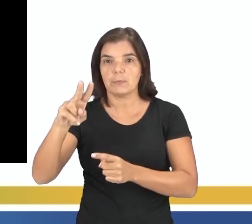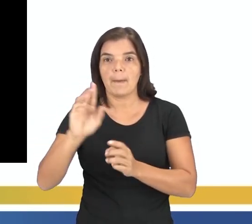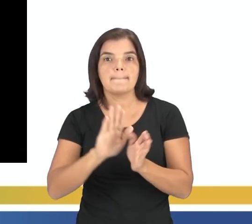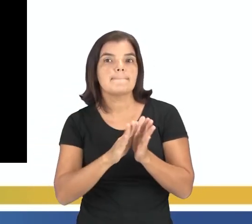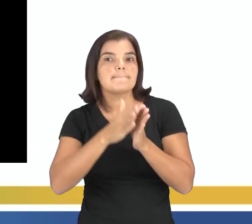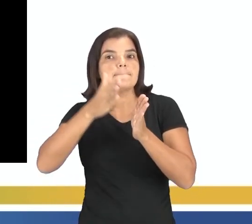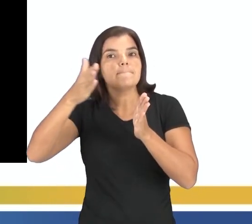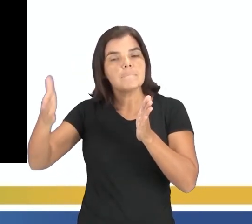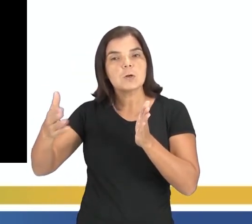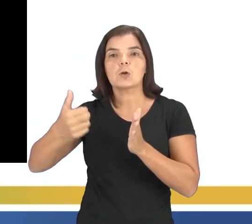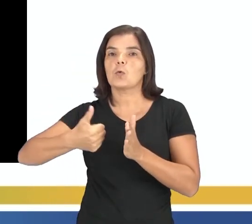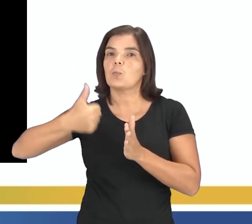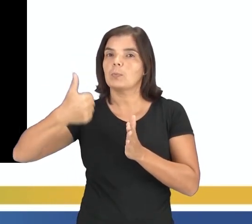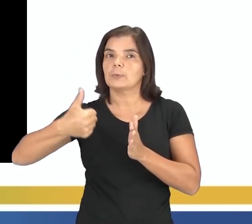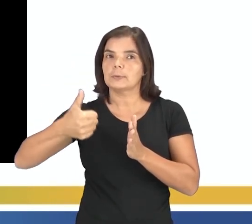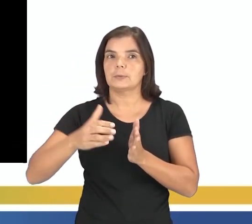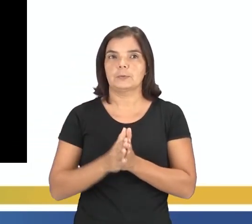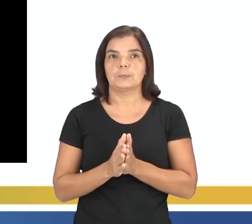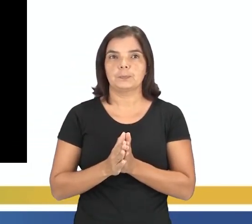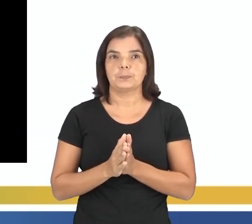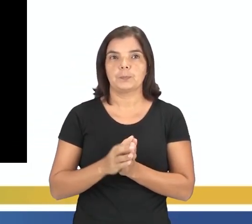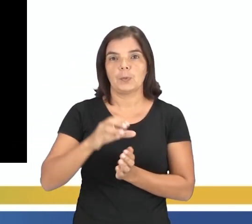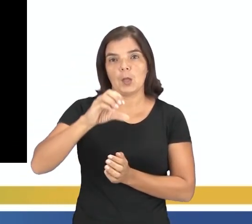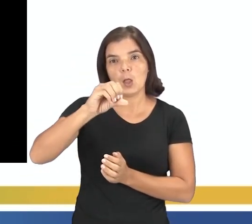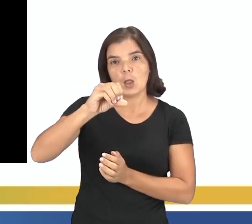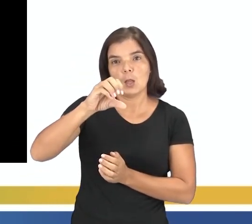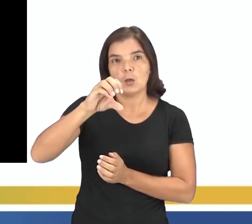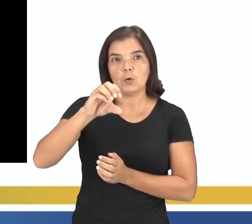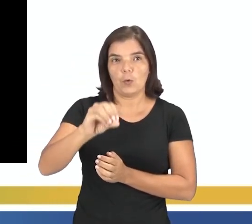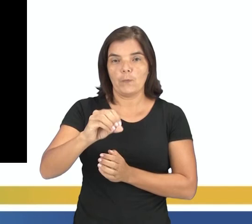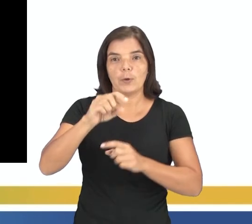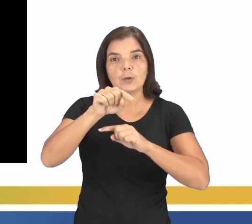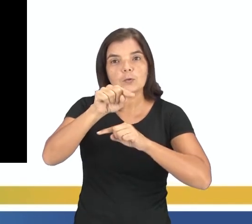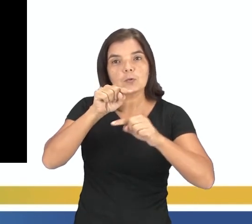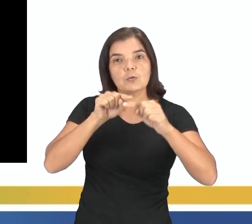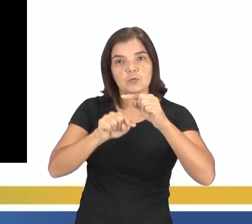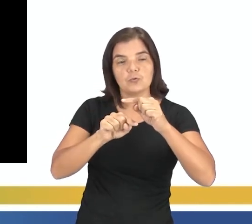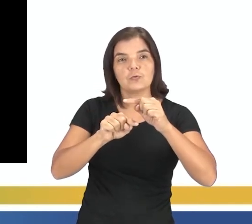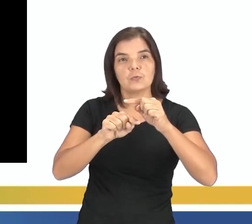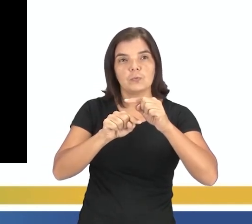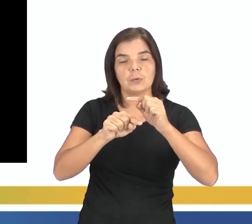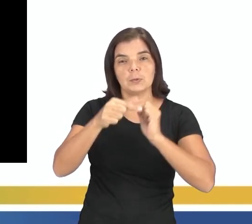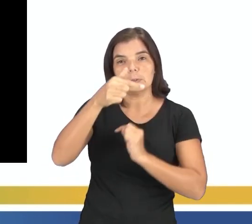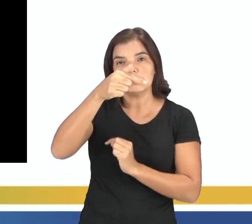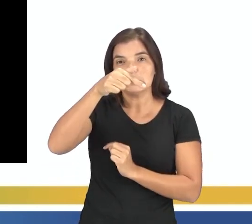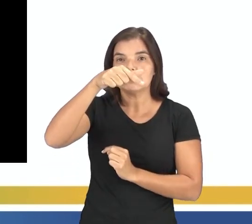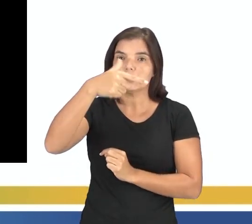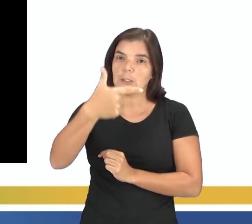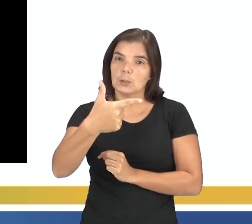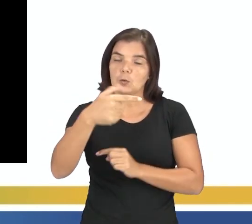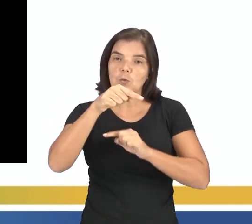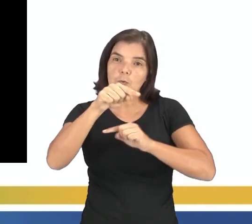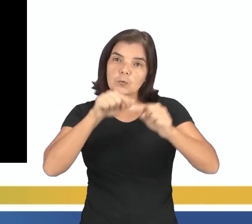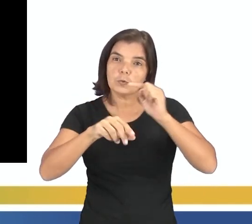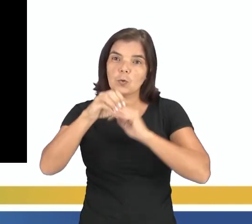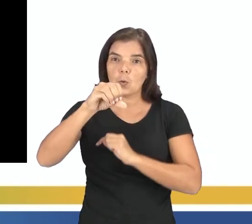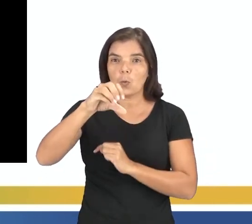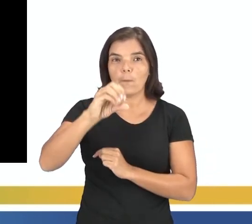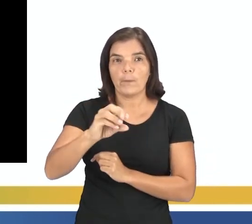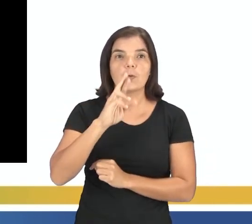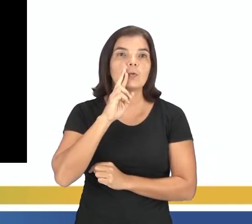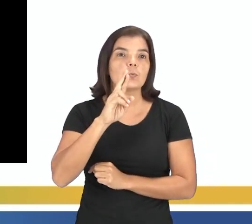lado, com sinal positivo. Passo 90 dividindo para o outro lado, 72 dividido para 90